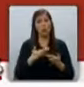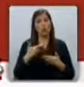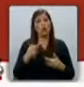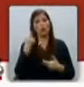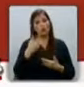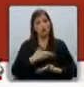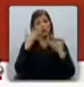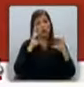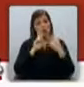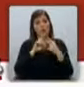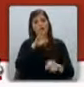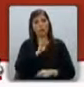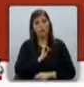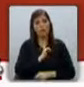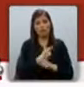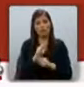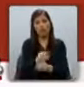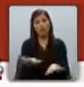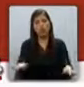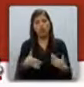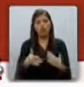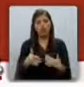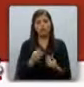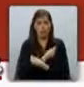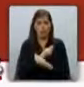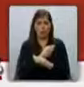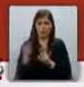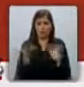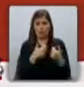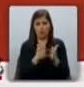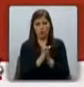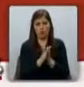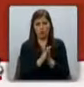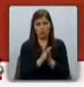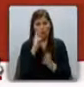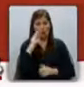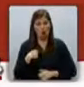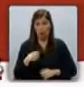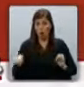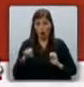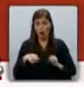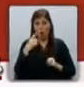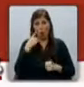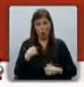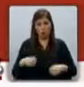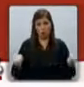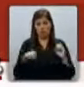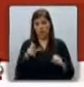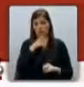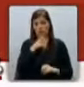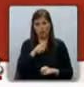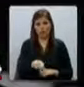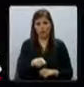encontrar com os meus filhos porque eles são todos bonitinhos podemos ver praticamente bebês né deles não reconhecerem Isto é horrível